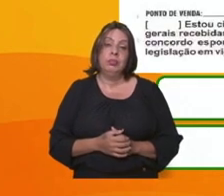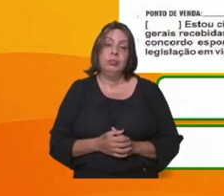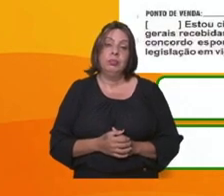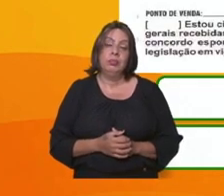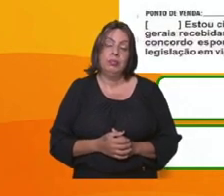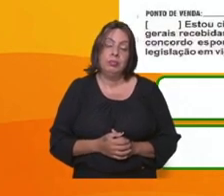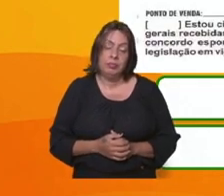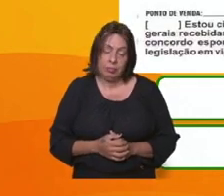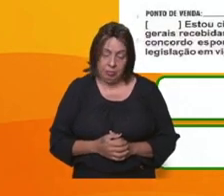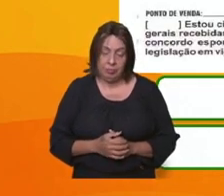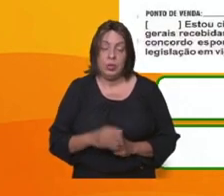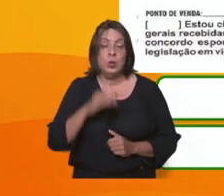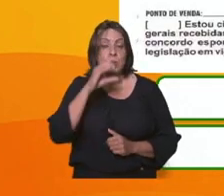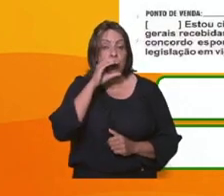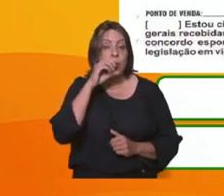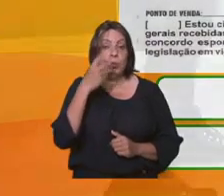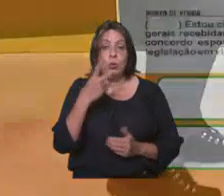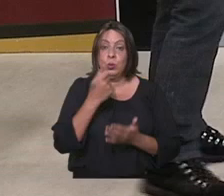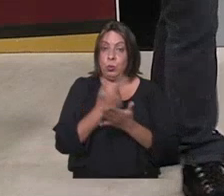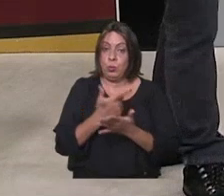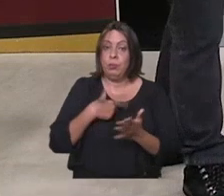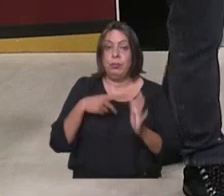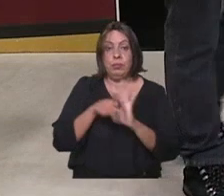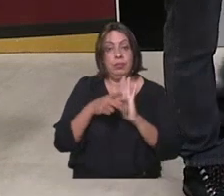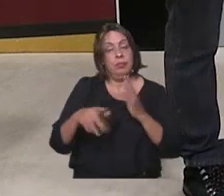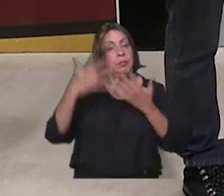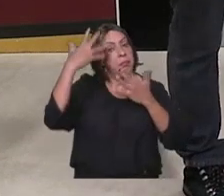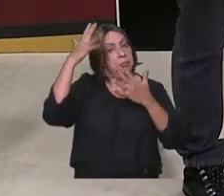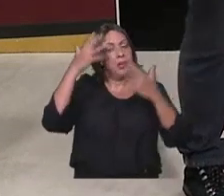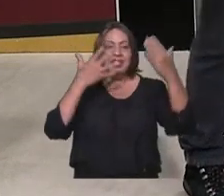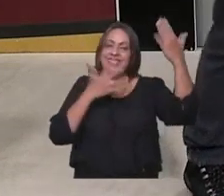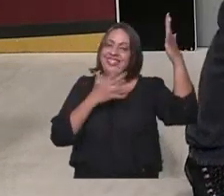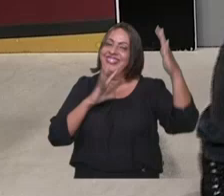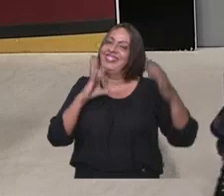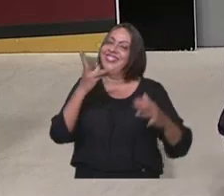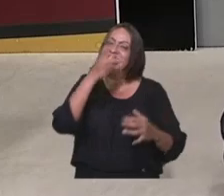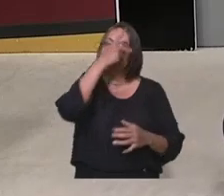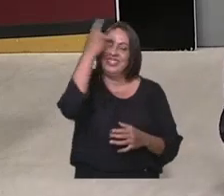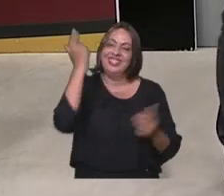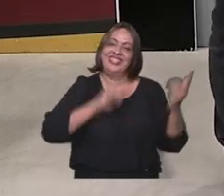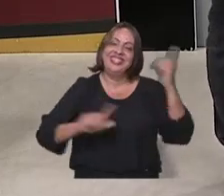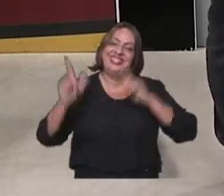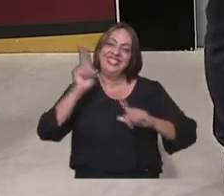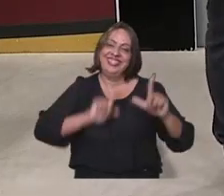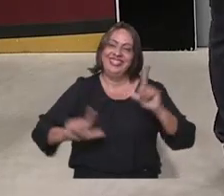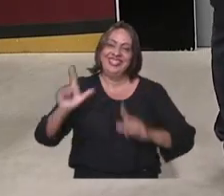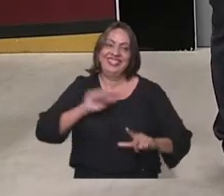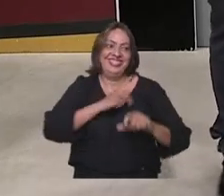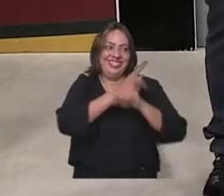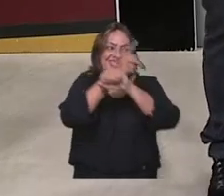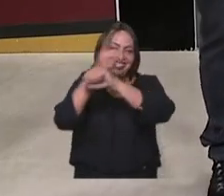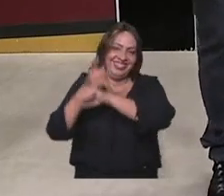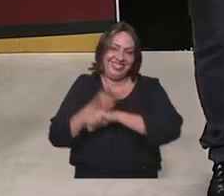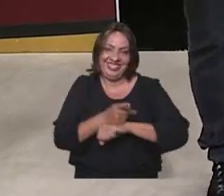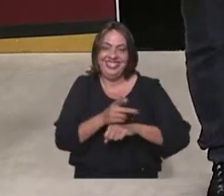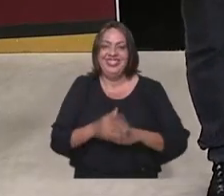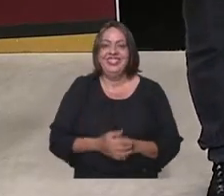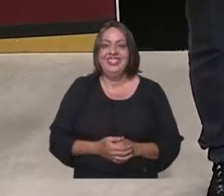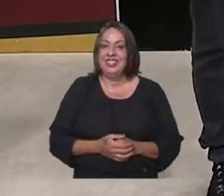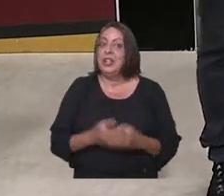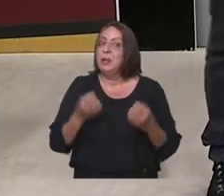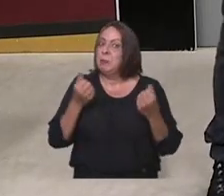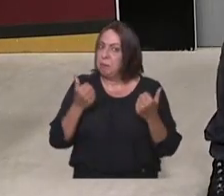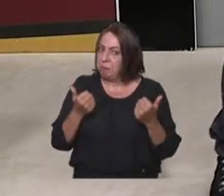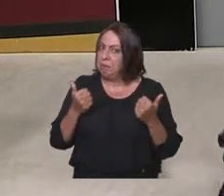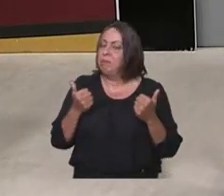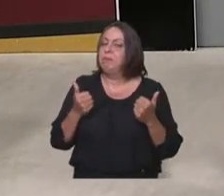Regional Socorro 2. Parabéns para todos vocês que foram contemplados aí com esses prêmios. Com certeza, muita